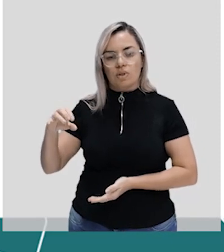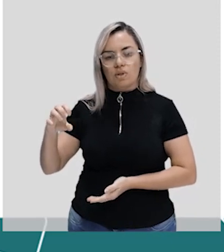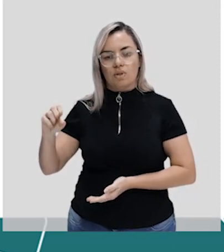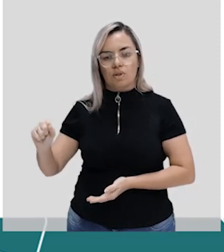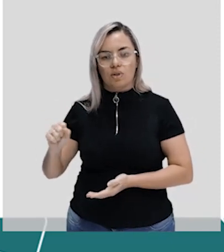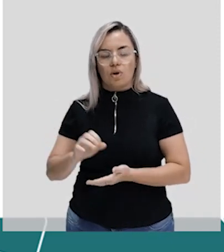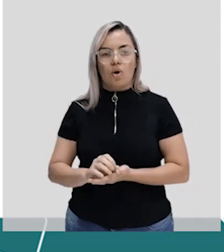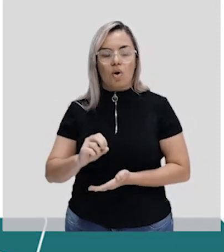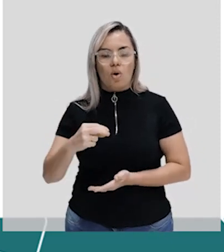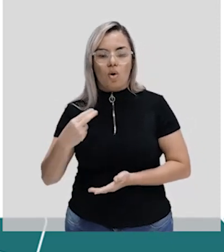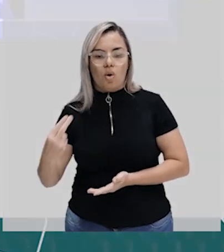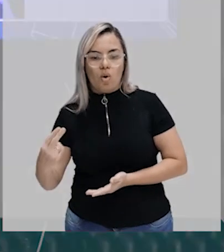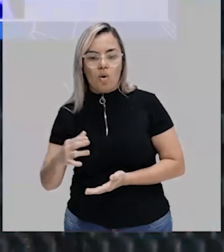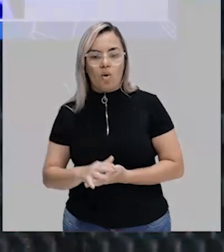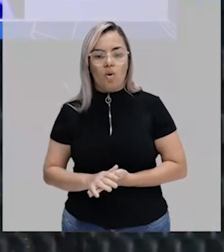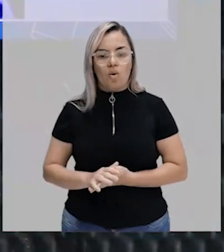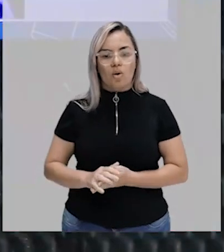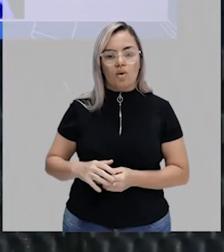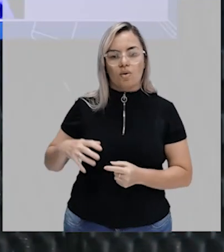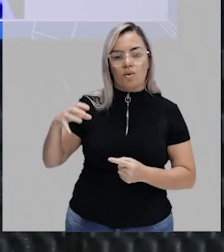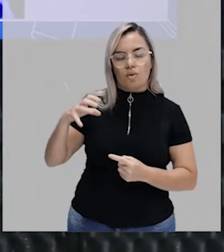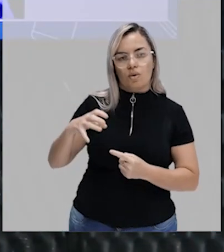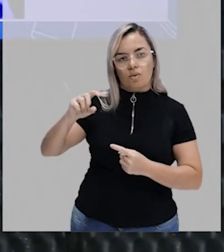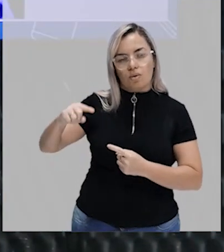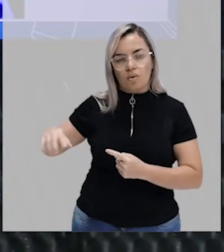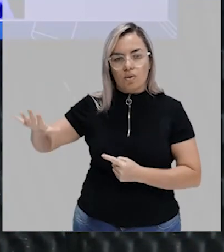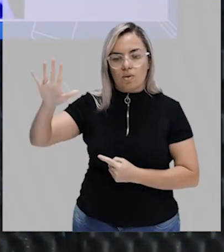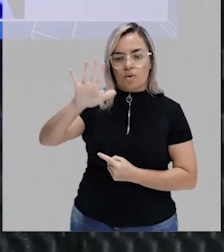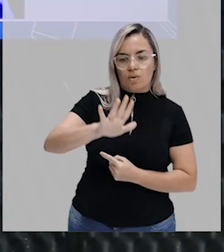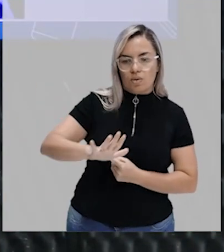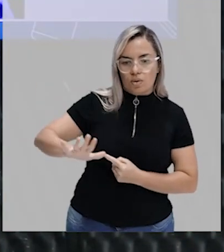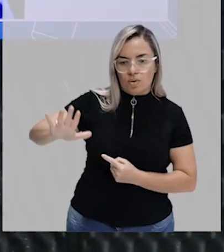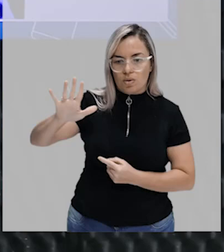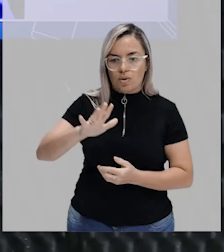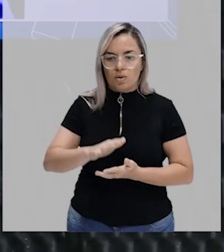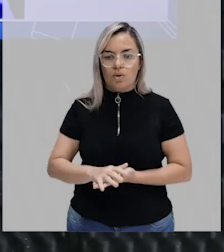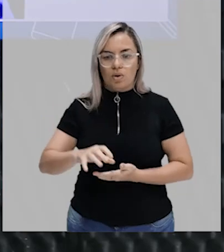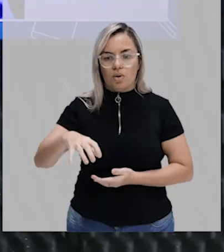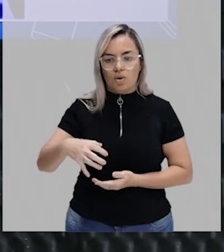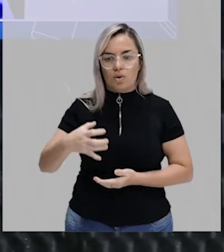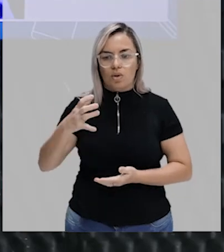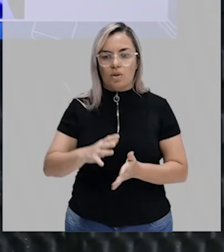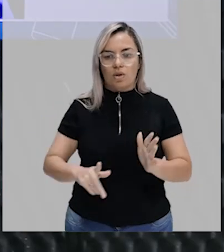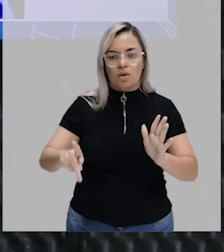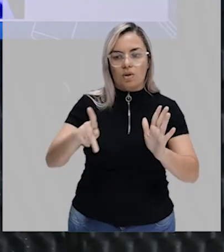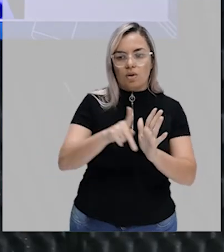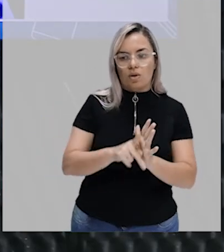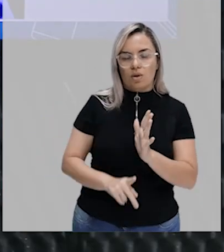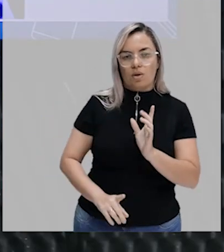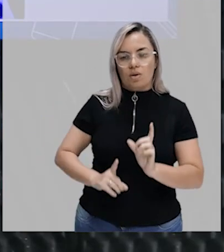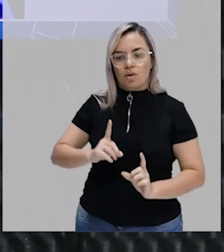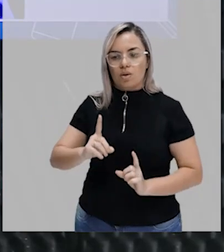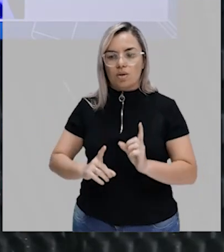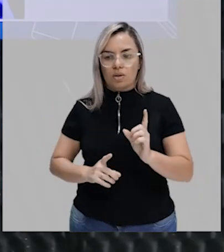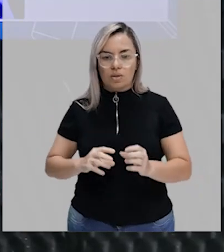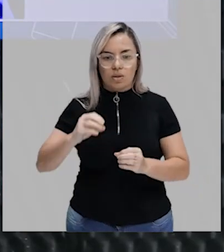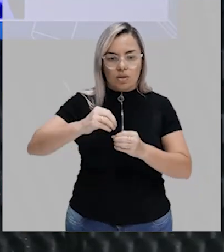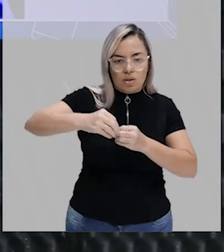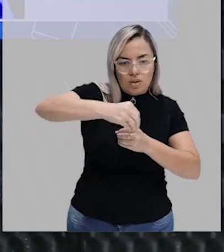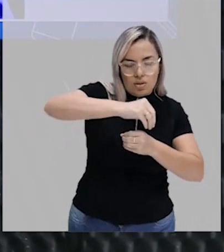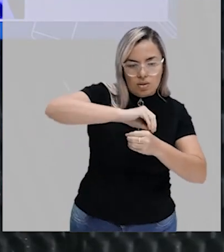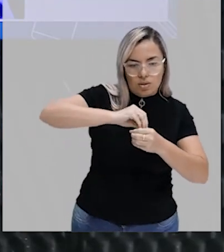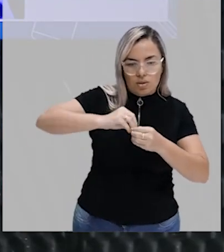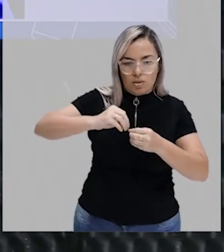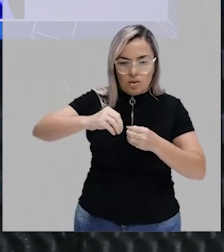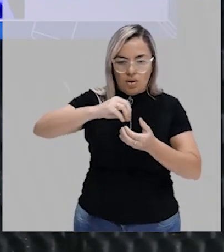tá? Então, de forma espontânea, ocorre pela própria dinâmica das moléculas orgânicas que constituem o